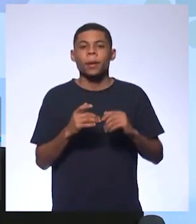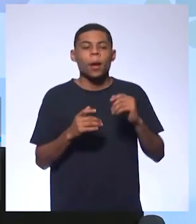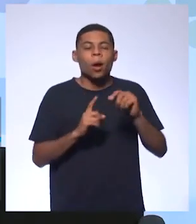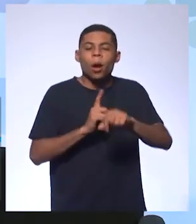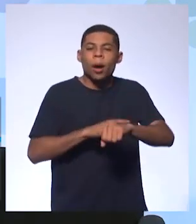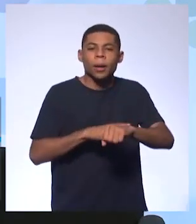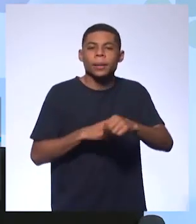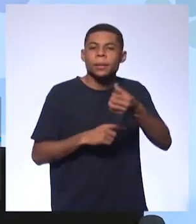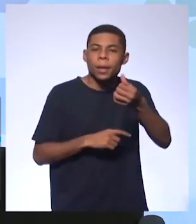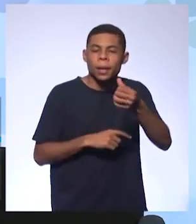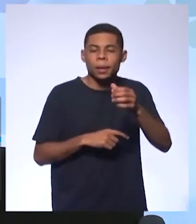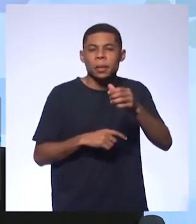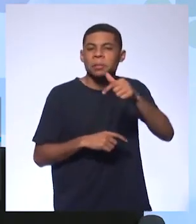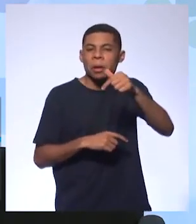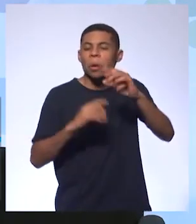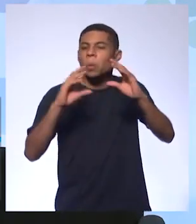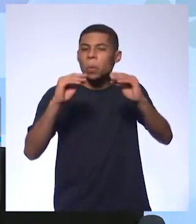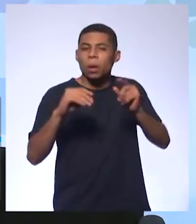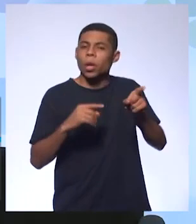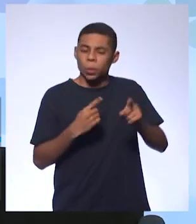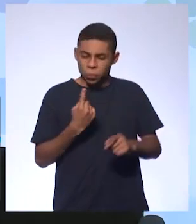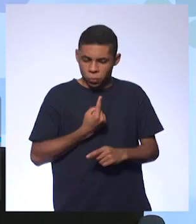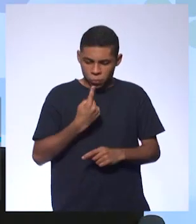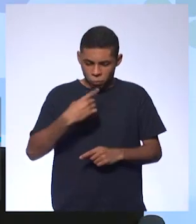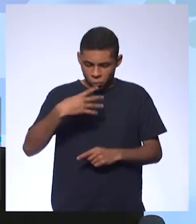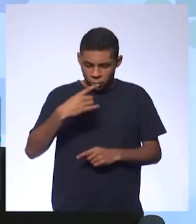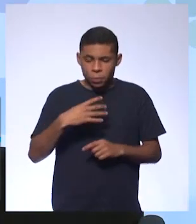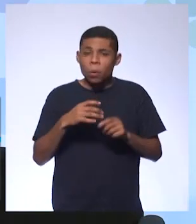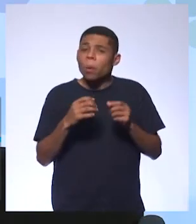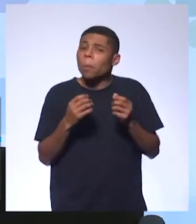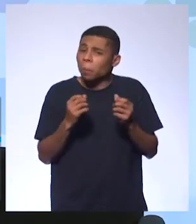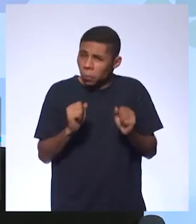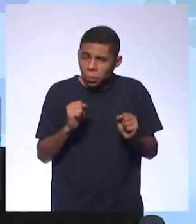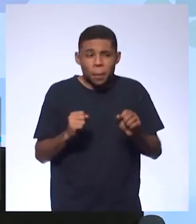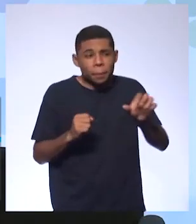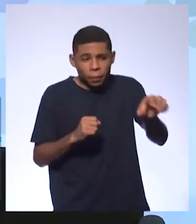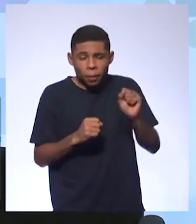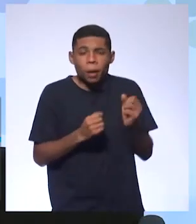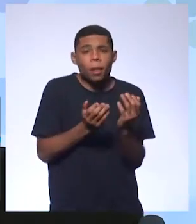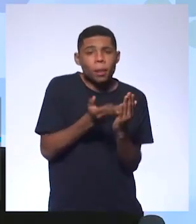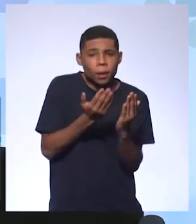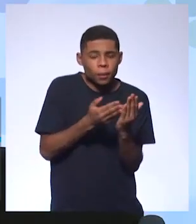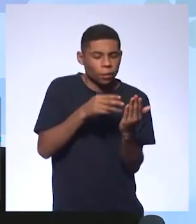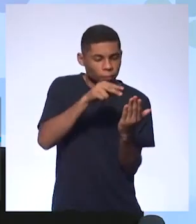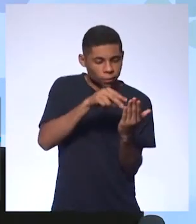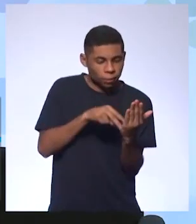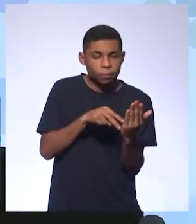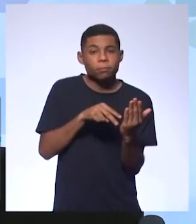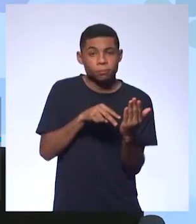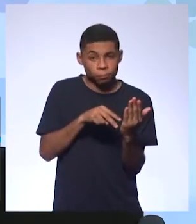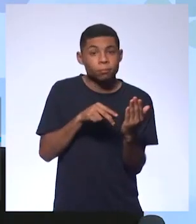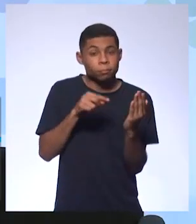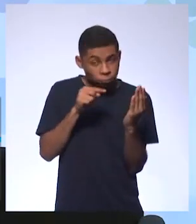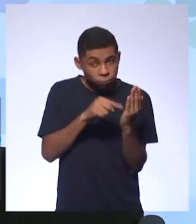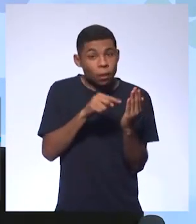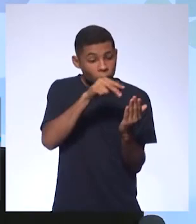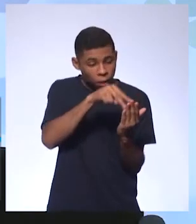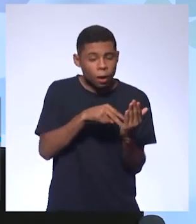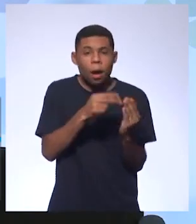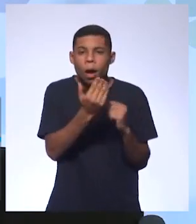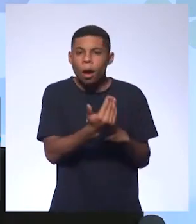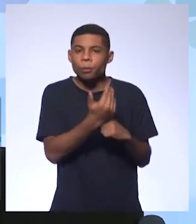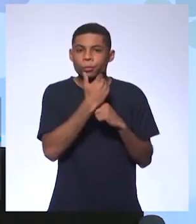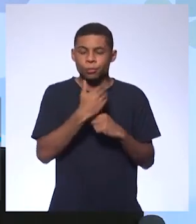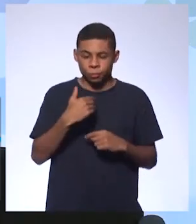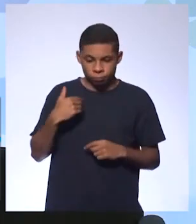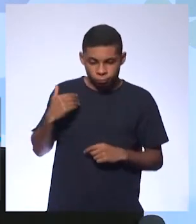7 horas, né, da noite, que ele está sozinho, ele gosta de pegar um livro para ler, e isso, consequentemente, se torna...